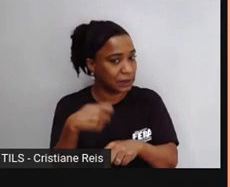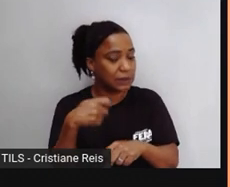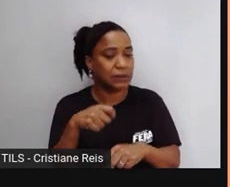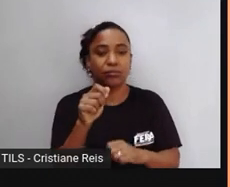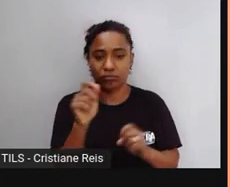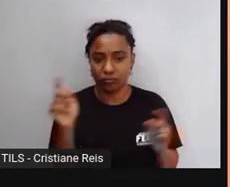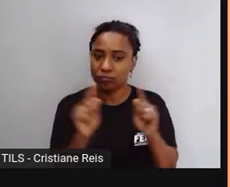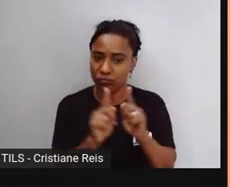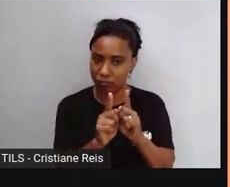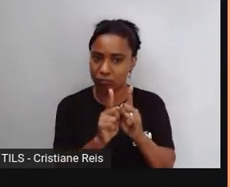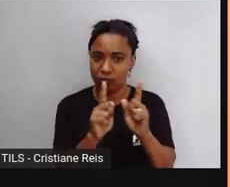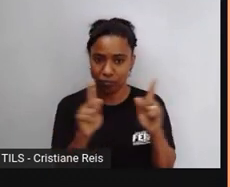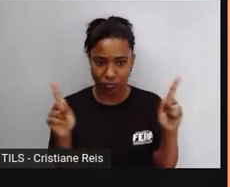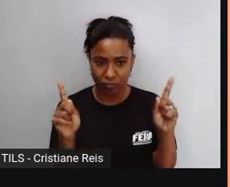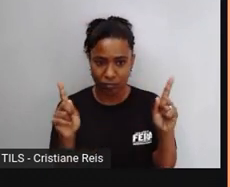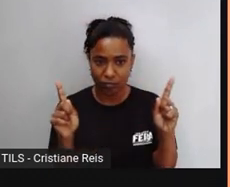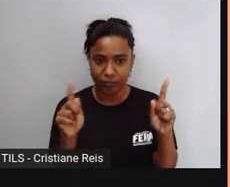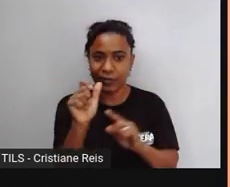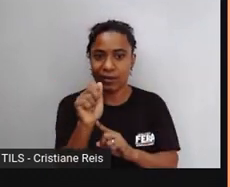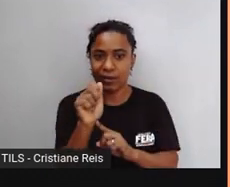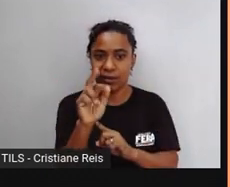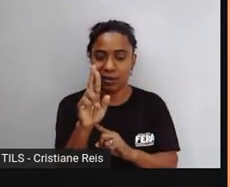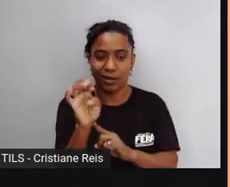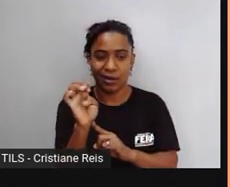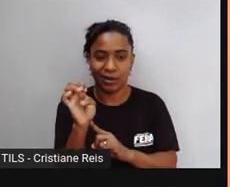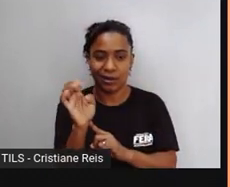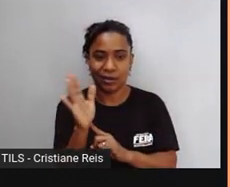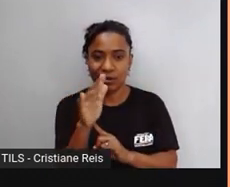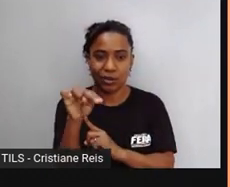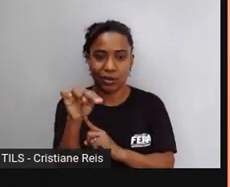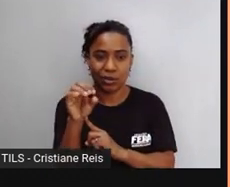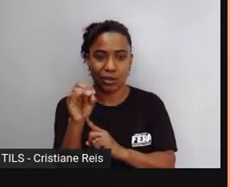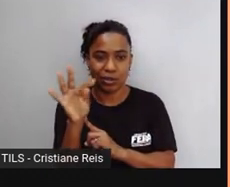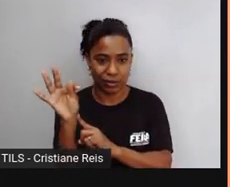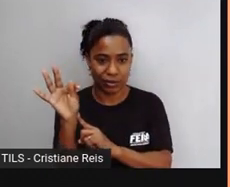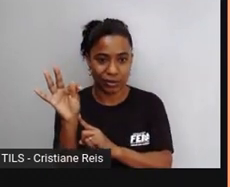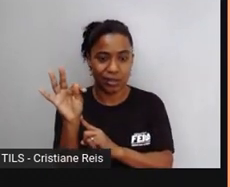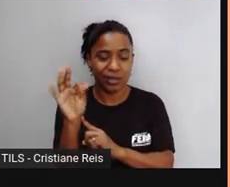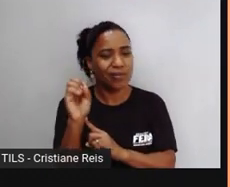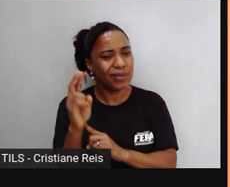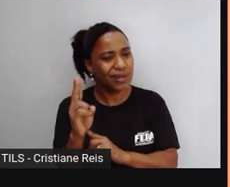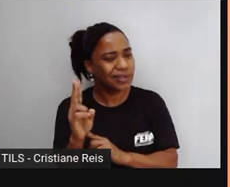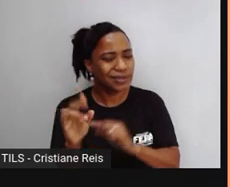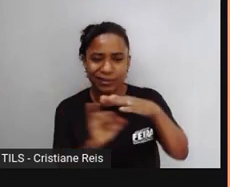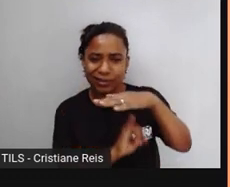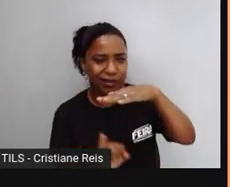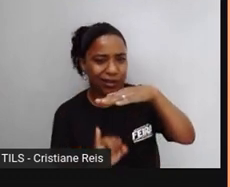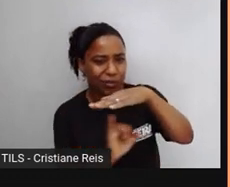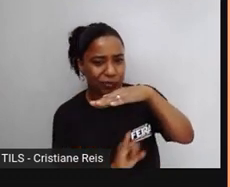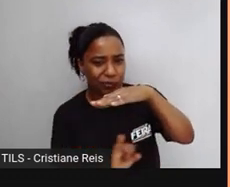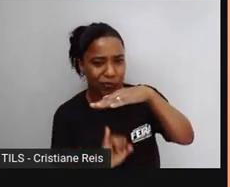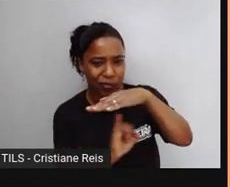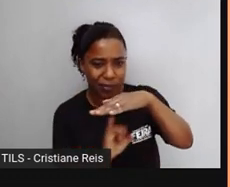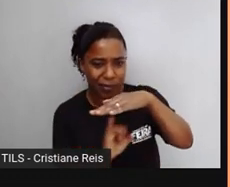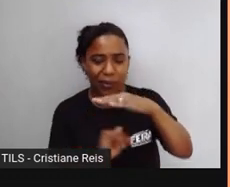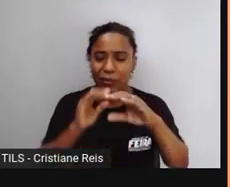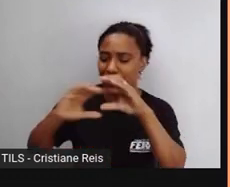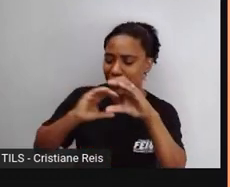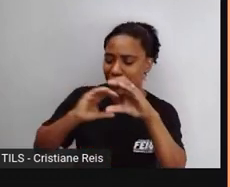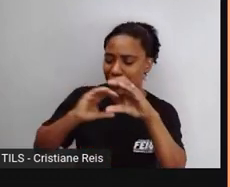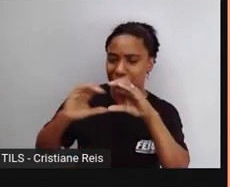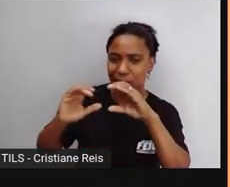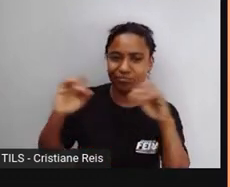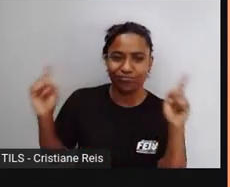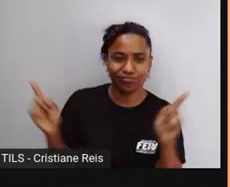normal. Is not, are not. Mas em situações de informalidade, você pode usar a forma